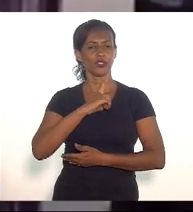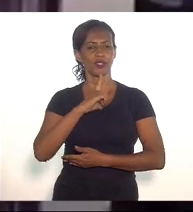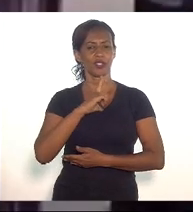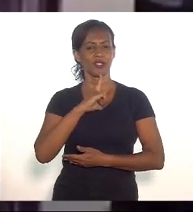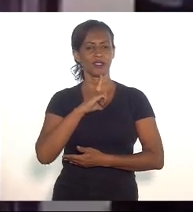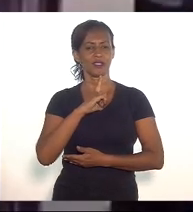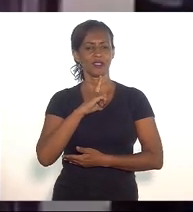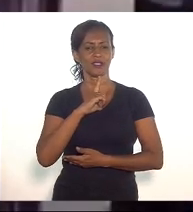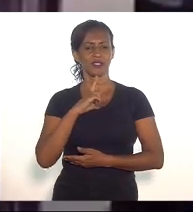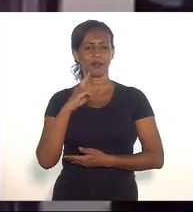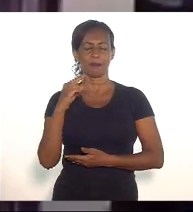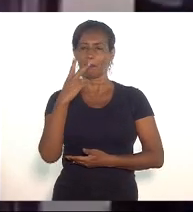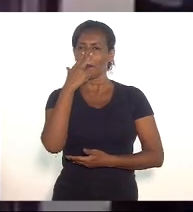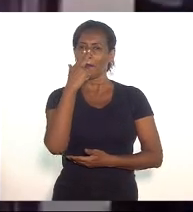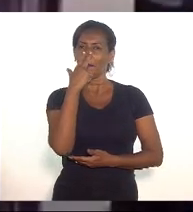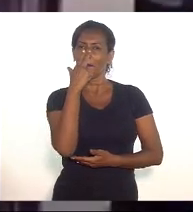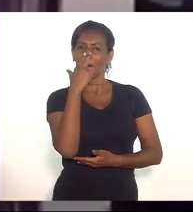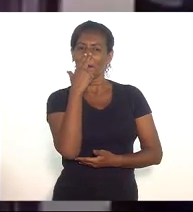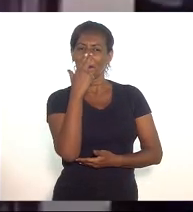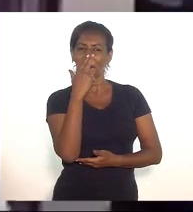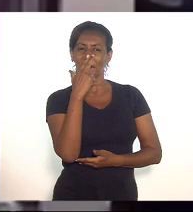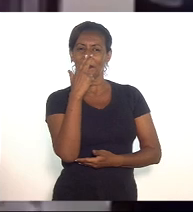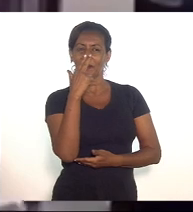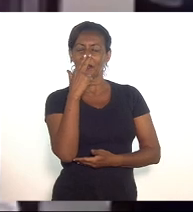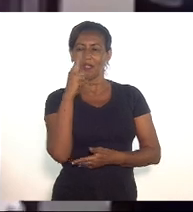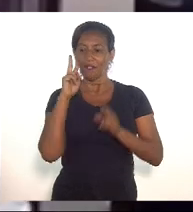uma radiografia